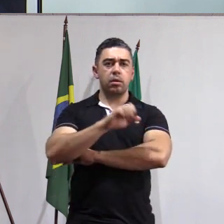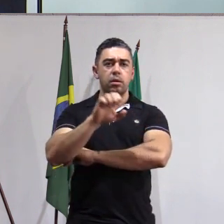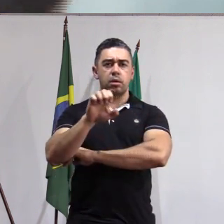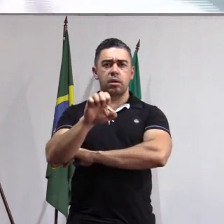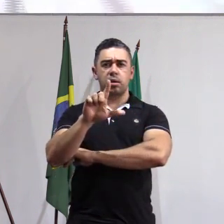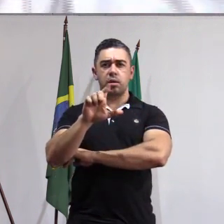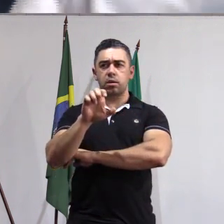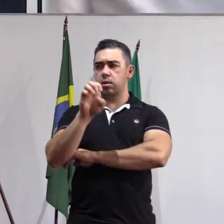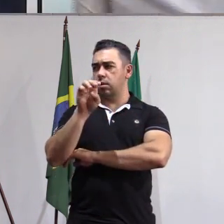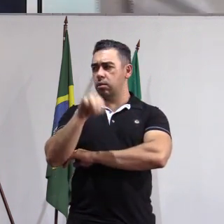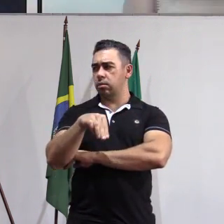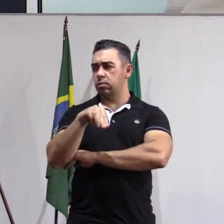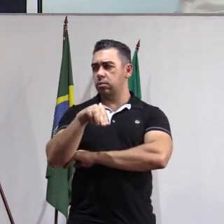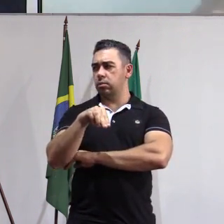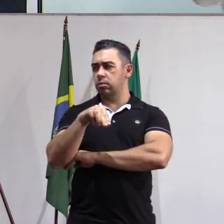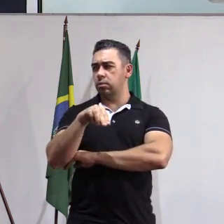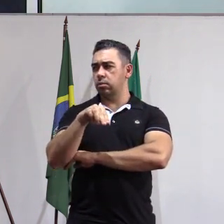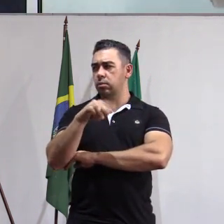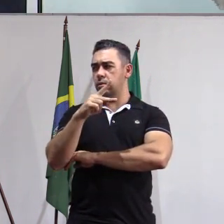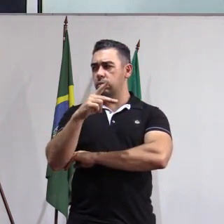Kenia.